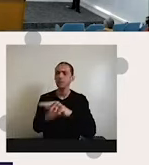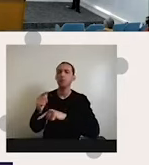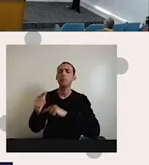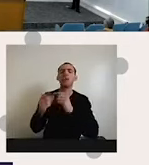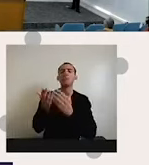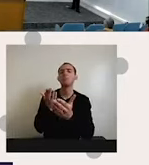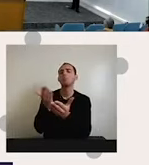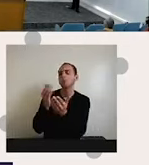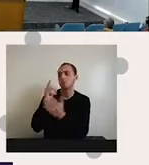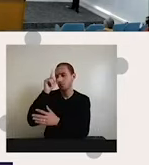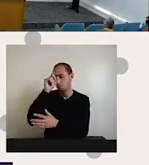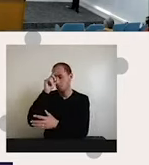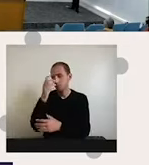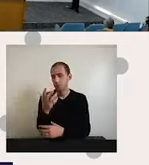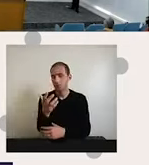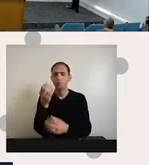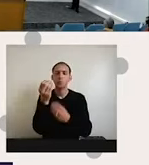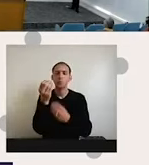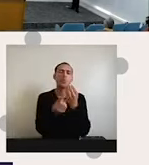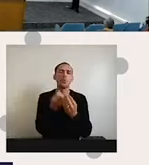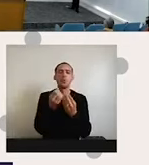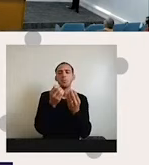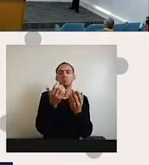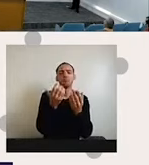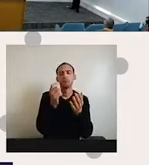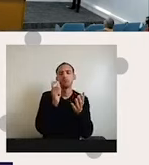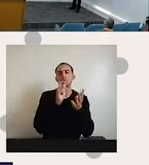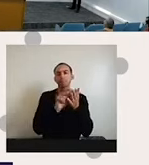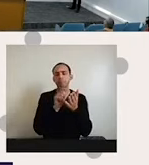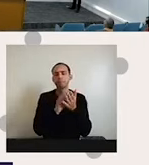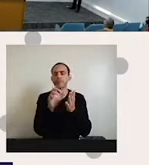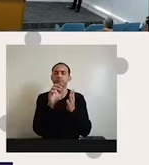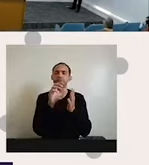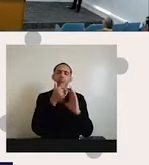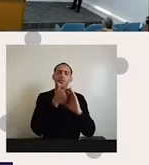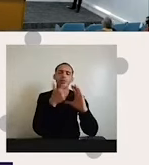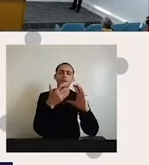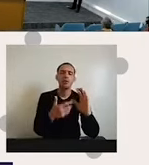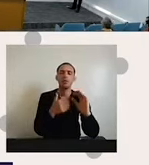que trabalha no serviço hospitalar, aquela depressão não tenha relação com o trabalho?